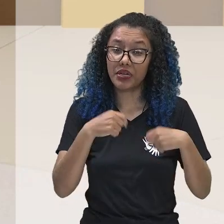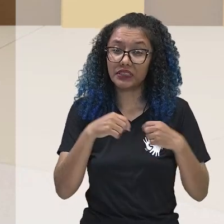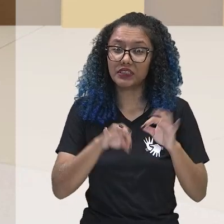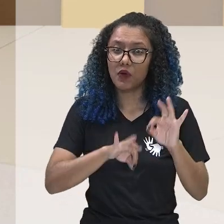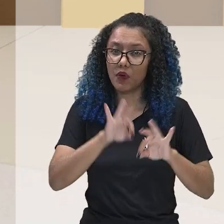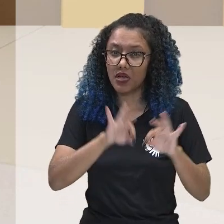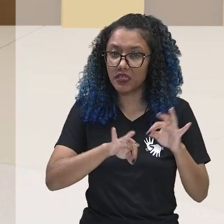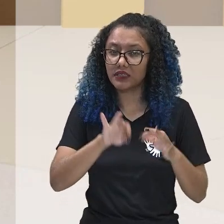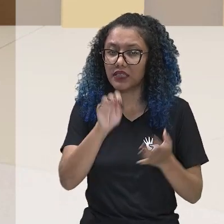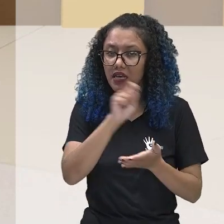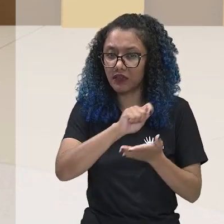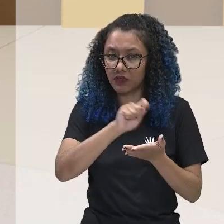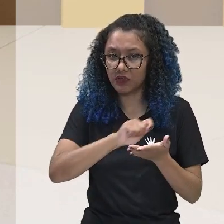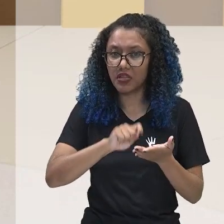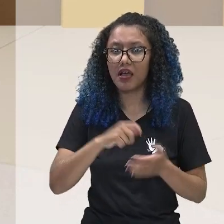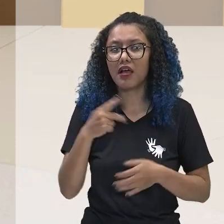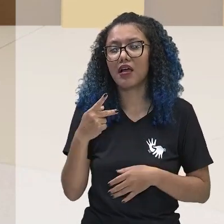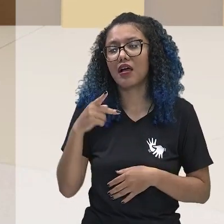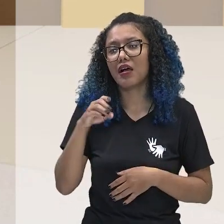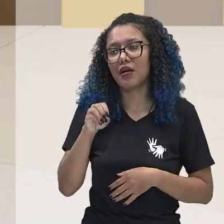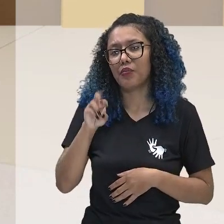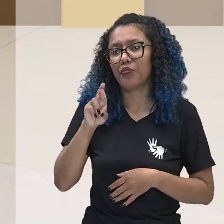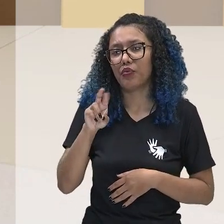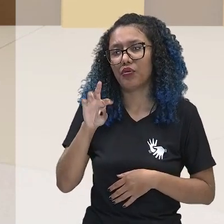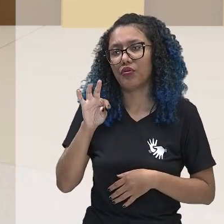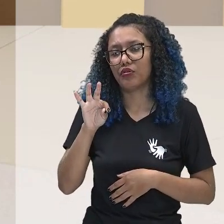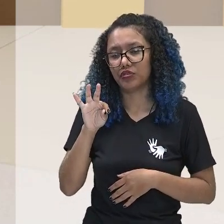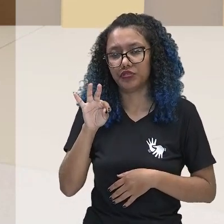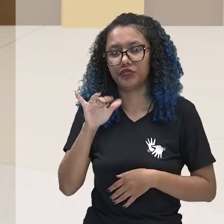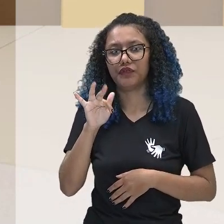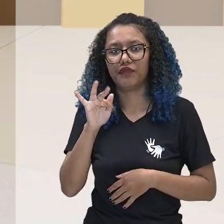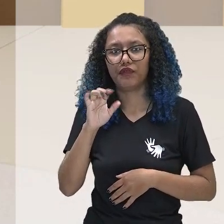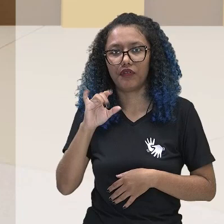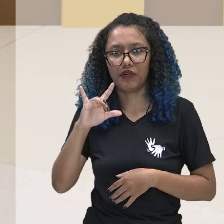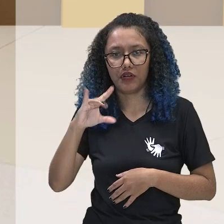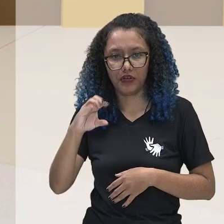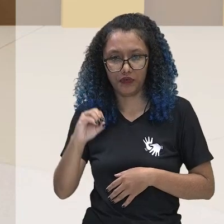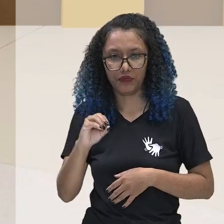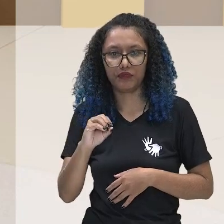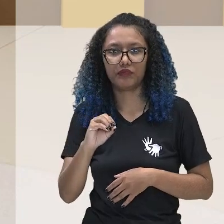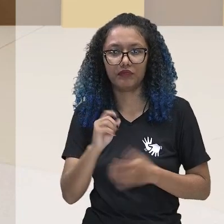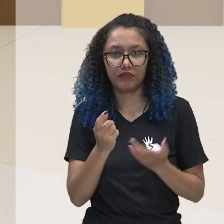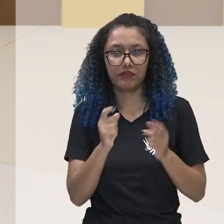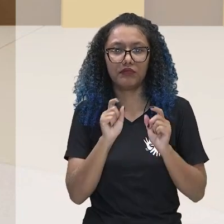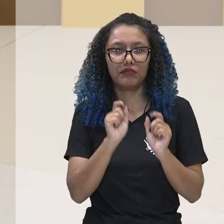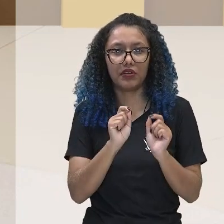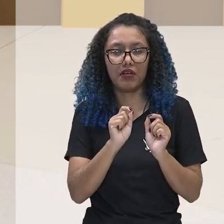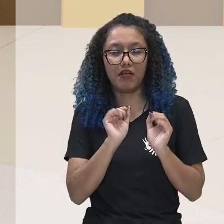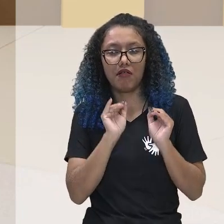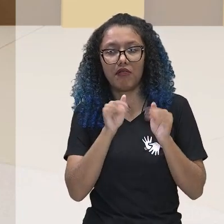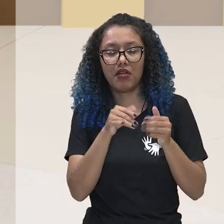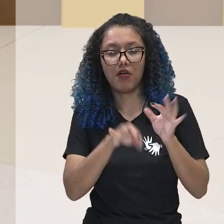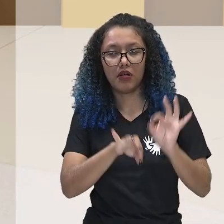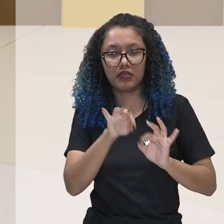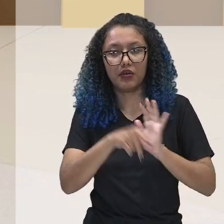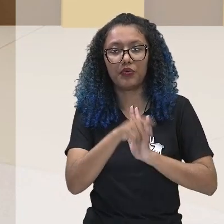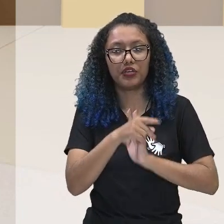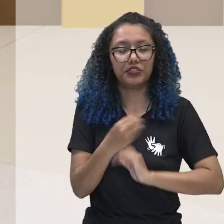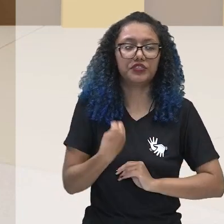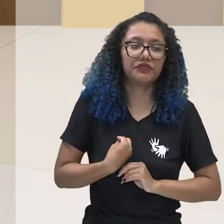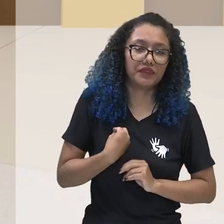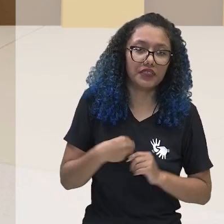né, de atividades para a construção do seu projeto de vida. Organize essas ideias de forma bem